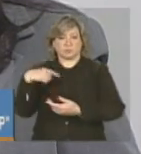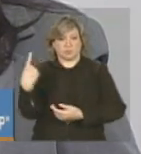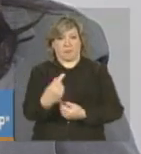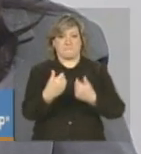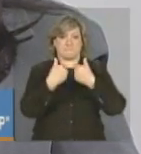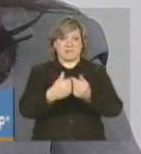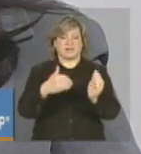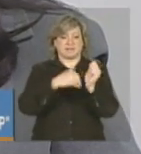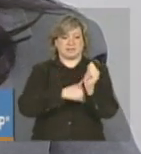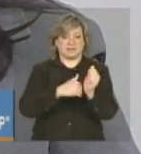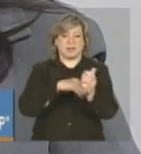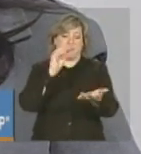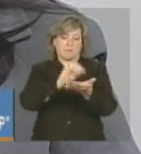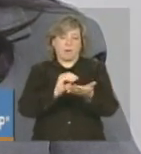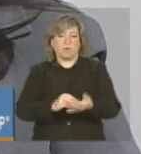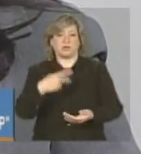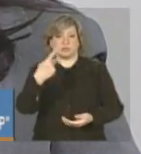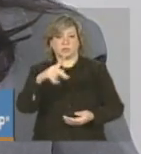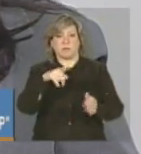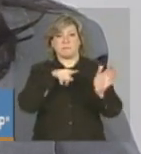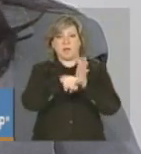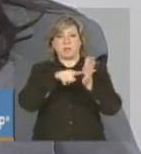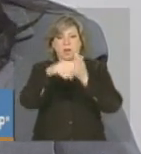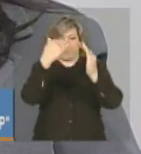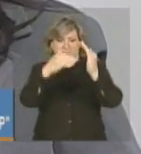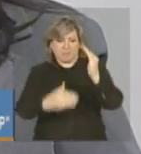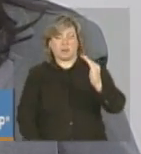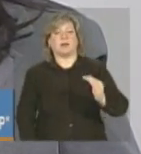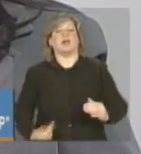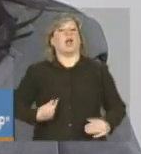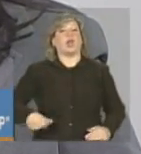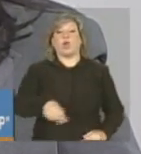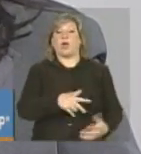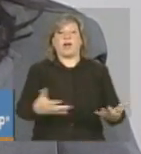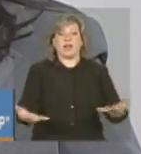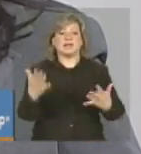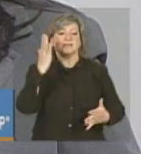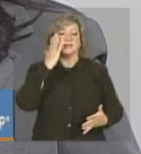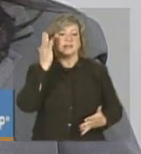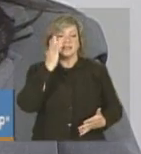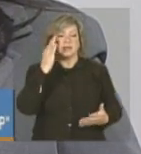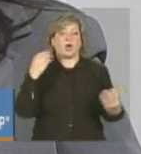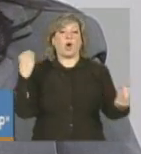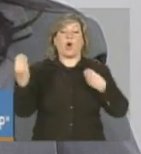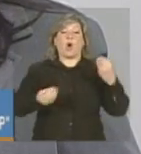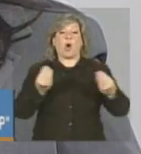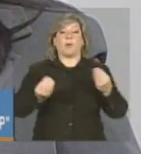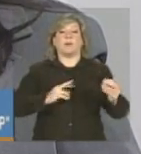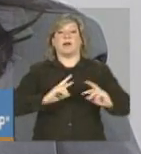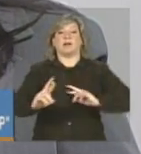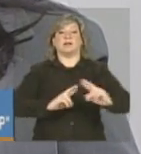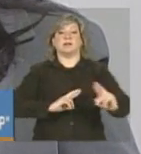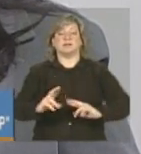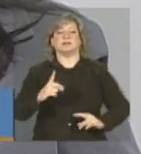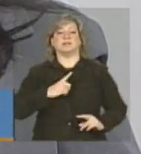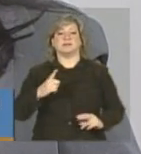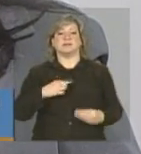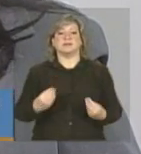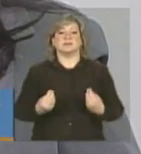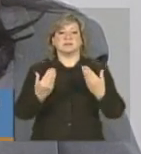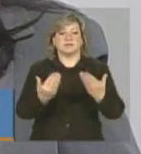senha, como que preencha o seu questionário. Né? Nos interessa saber como as ofertas estão sendo prestadas e que